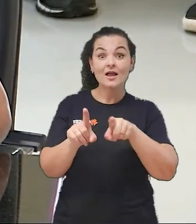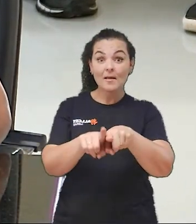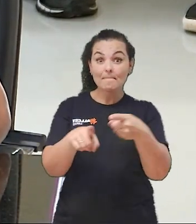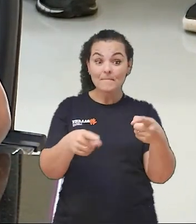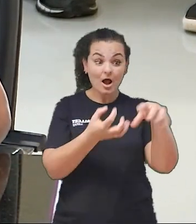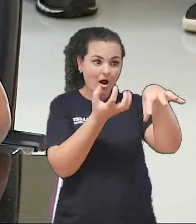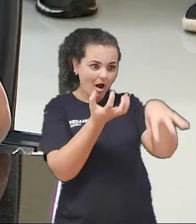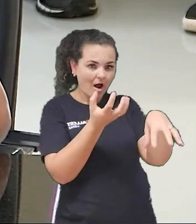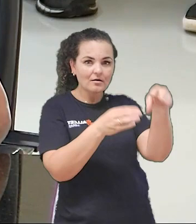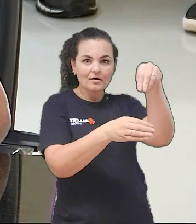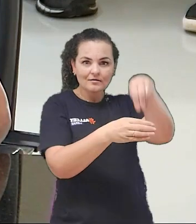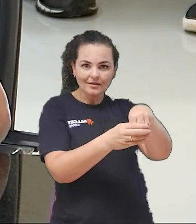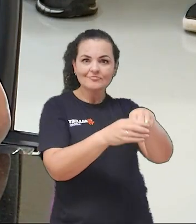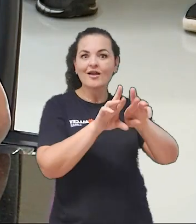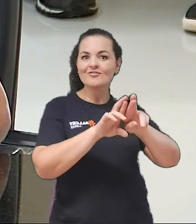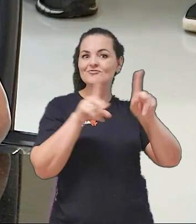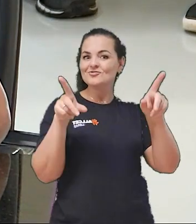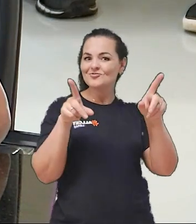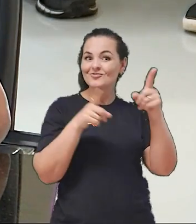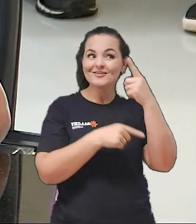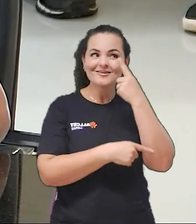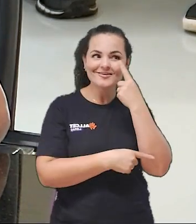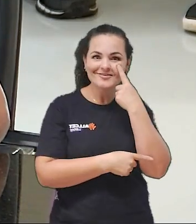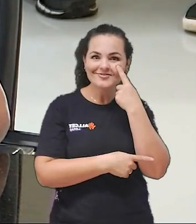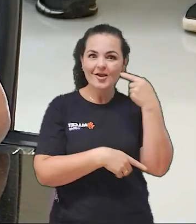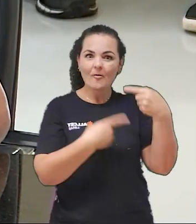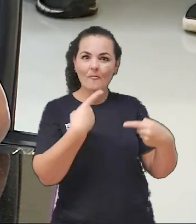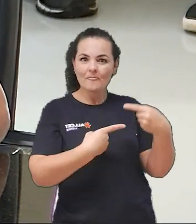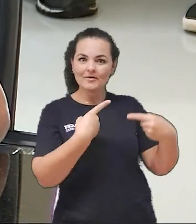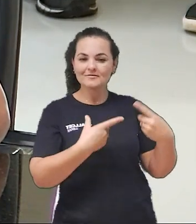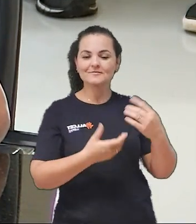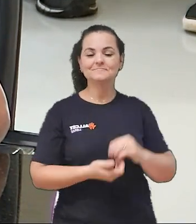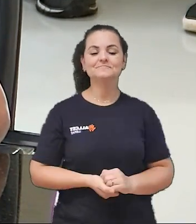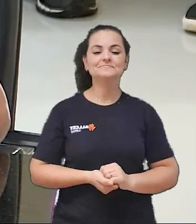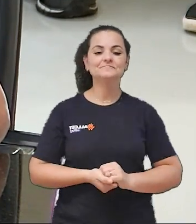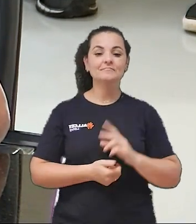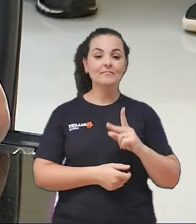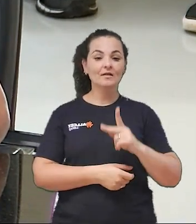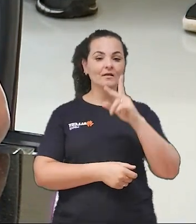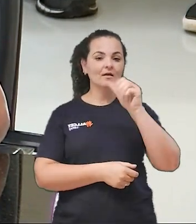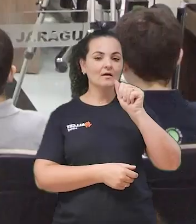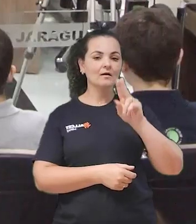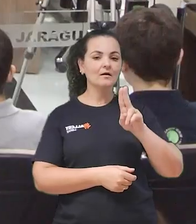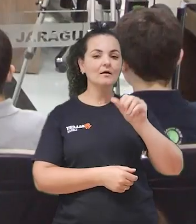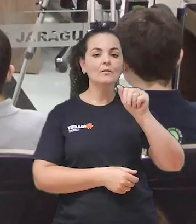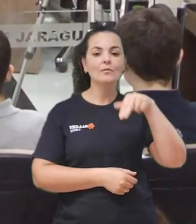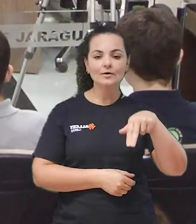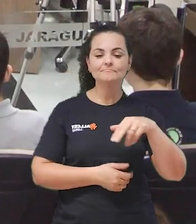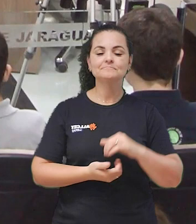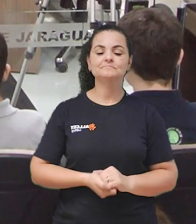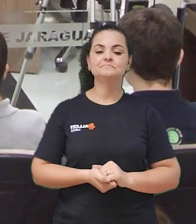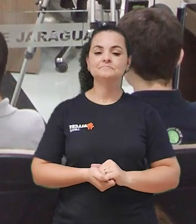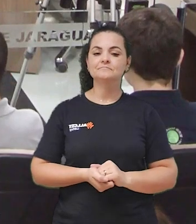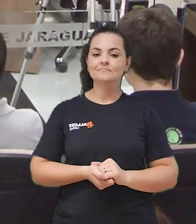cidade e ver como ela é por dentro como funciona a administração do nosso governo Muito obrigado